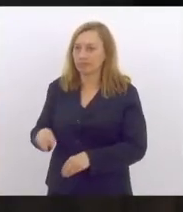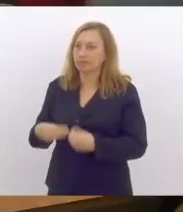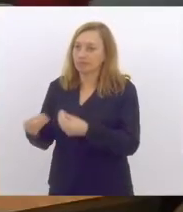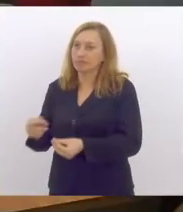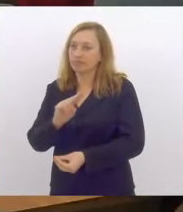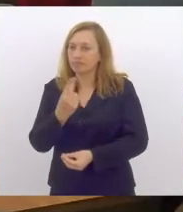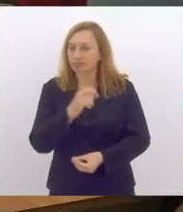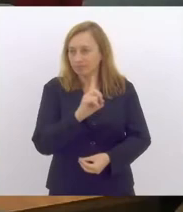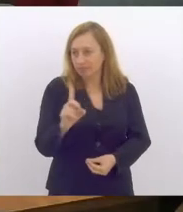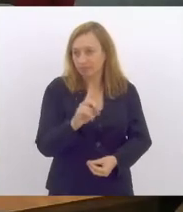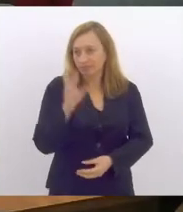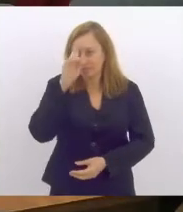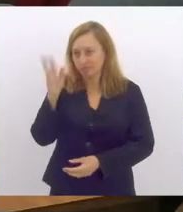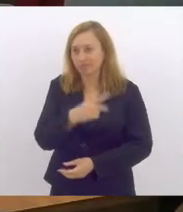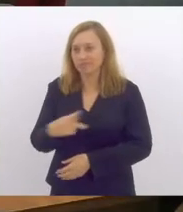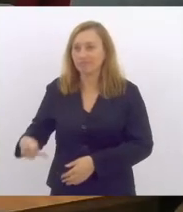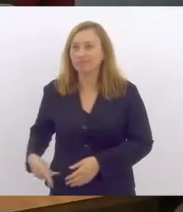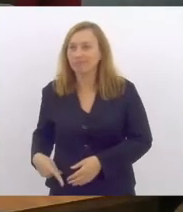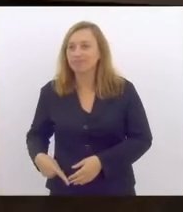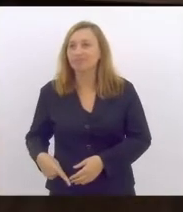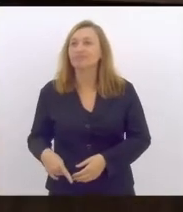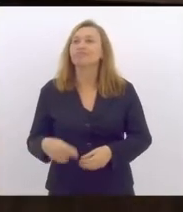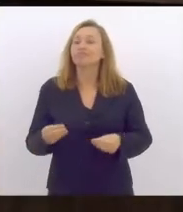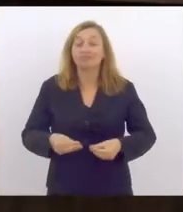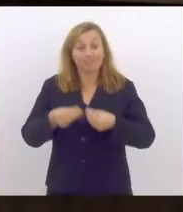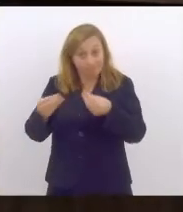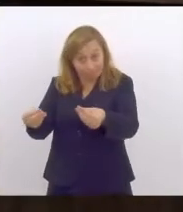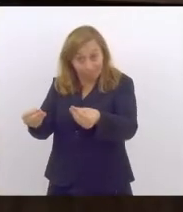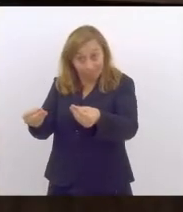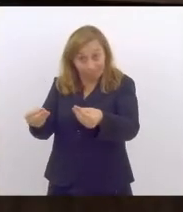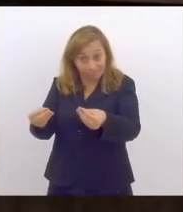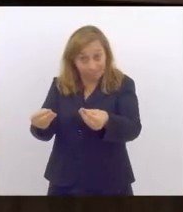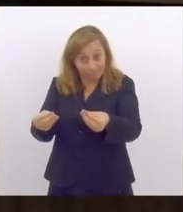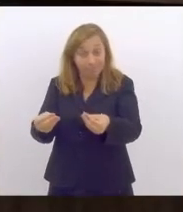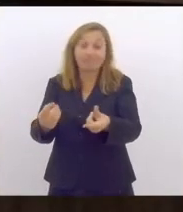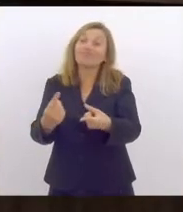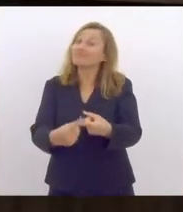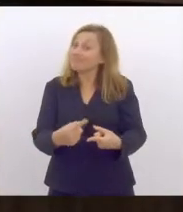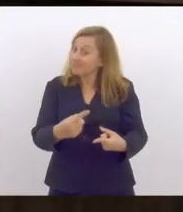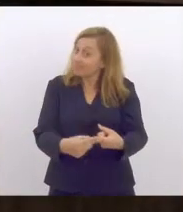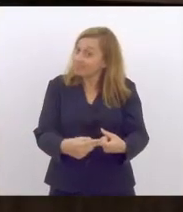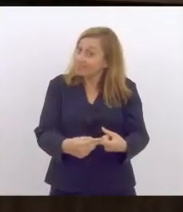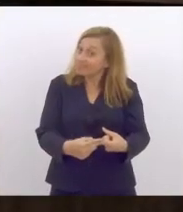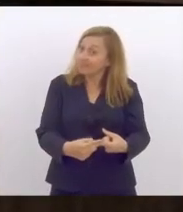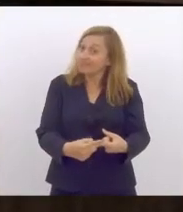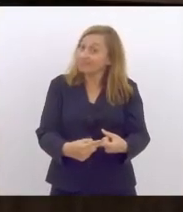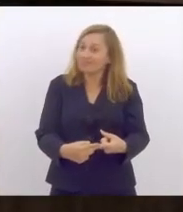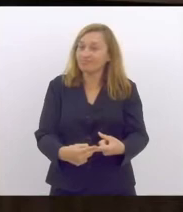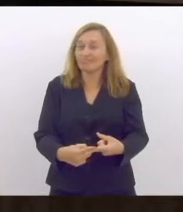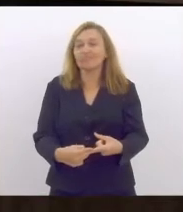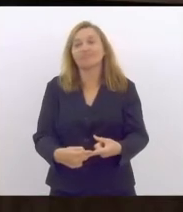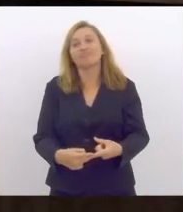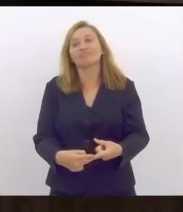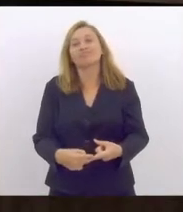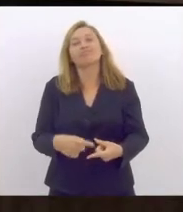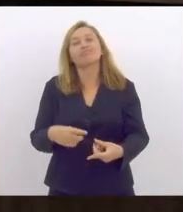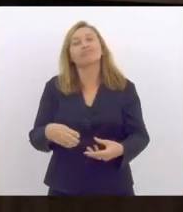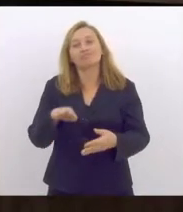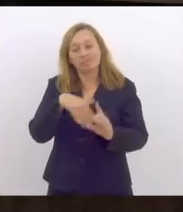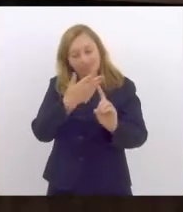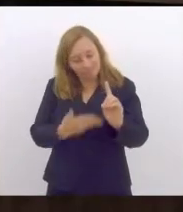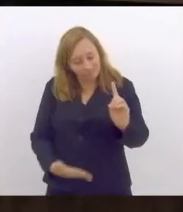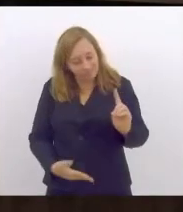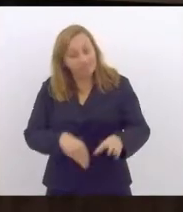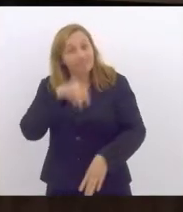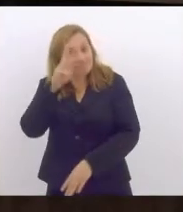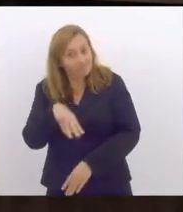Senhor presidente, rogo a Vossa Excelência que conceda, porque trata-se de uma justa homenagem. Quem